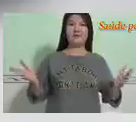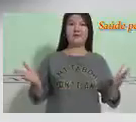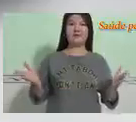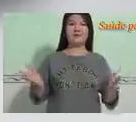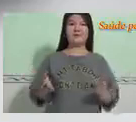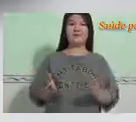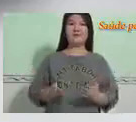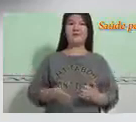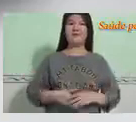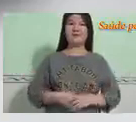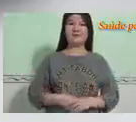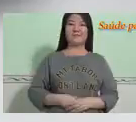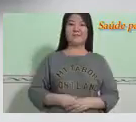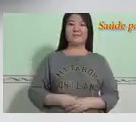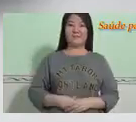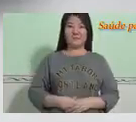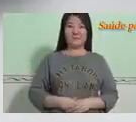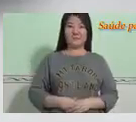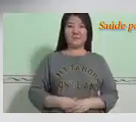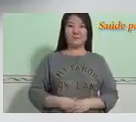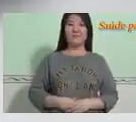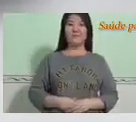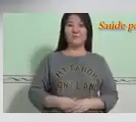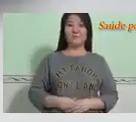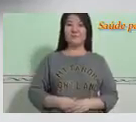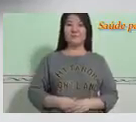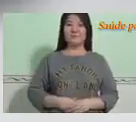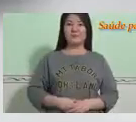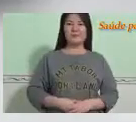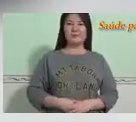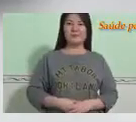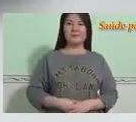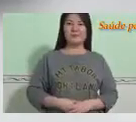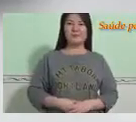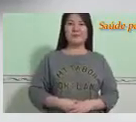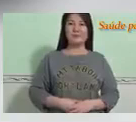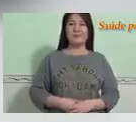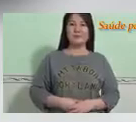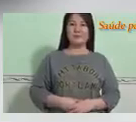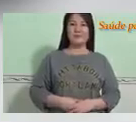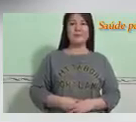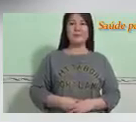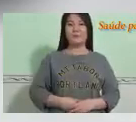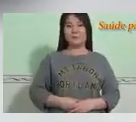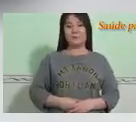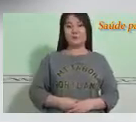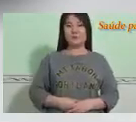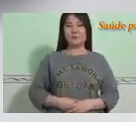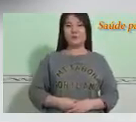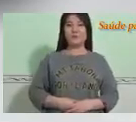Existem várias formas de remover cravos da pele, porém nem todas são feitas de forma correta ou apresentamos